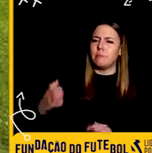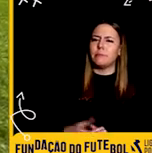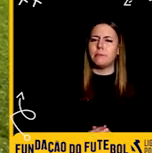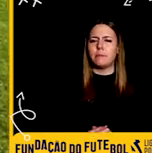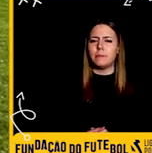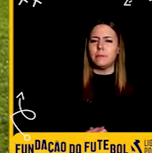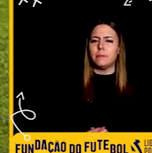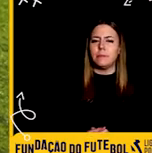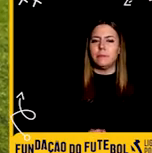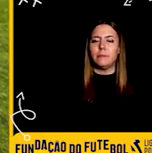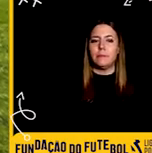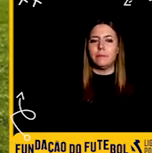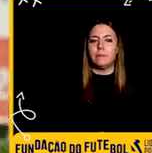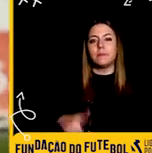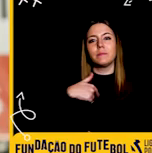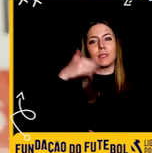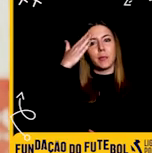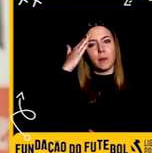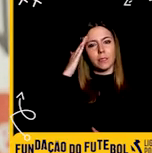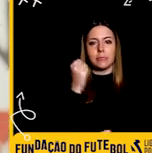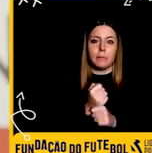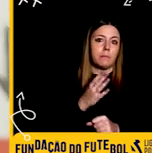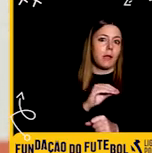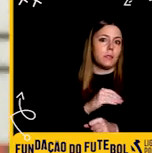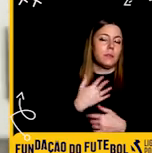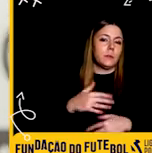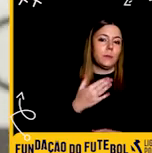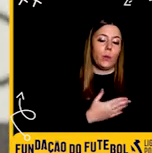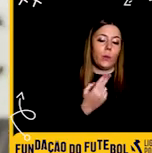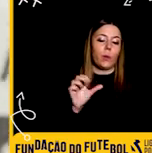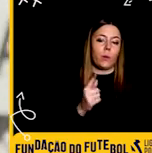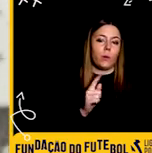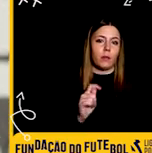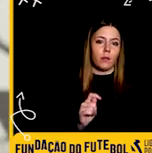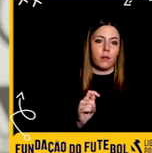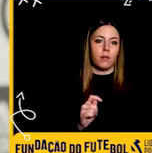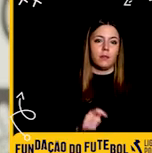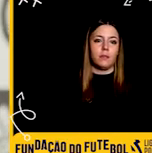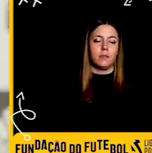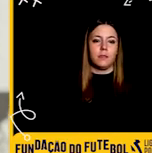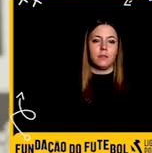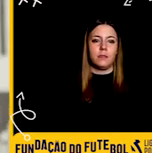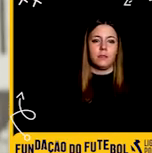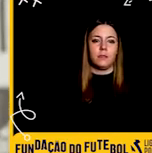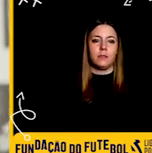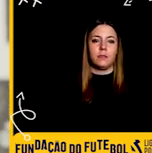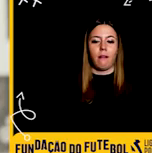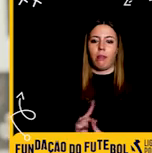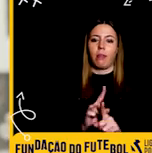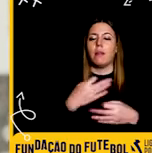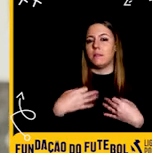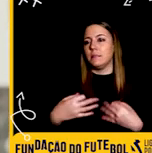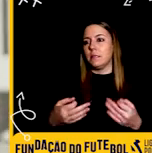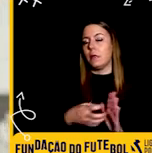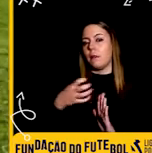Para ele levantares a moral, quando ele vir isto... Não, eu acho que o que me dá mais trabalho é o Duque. Tanque, santo. E gosta em ti, aquilo é